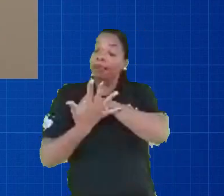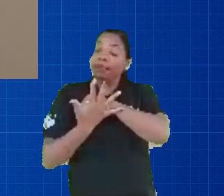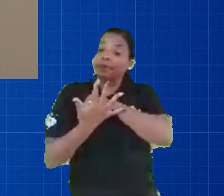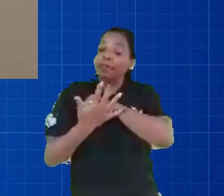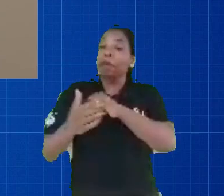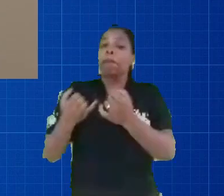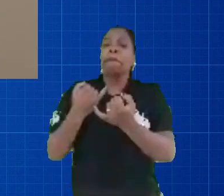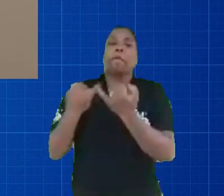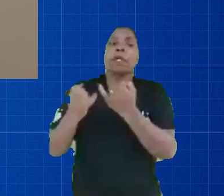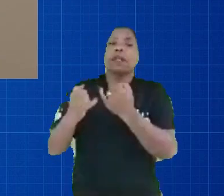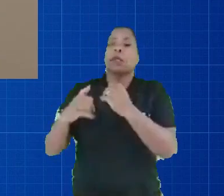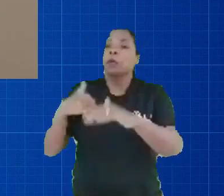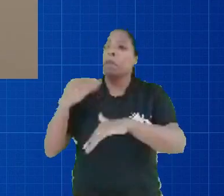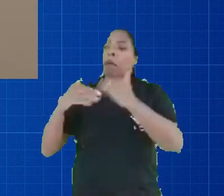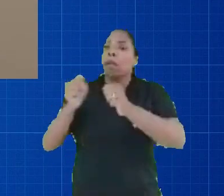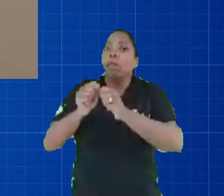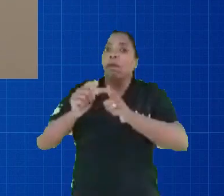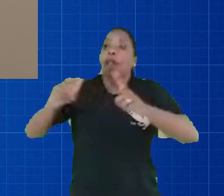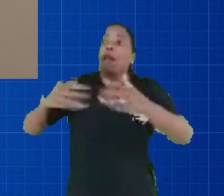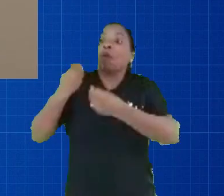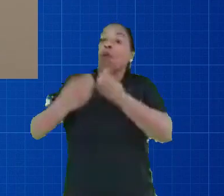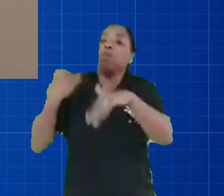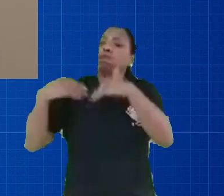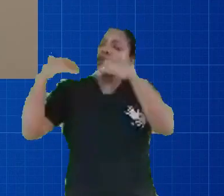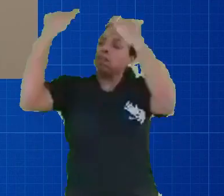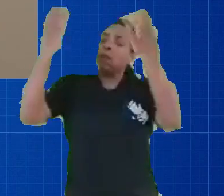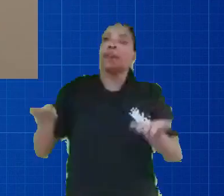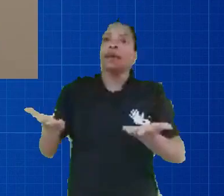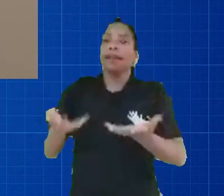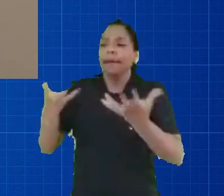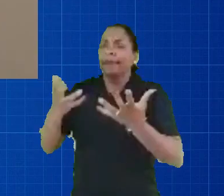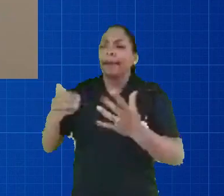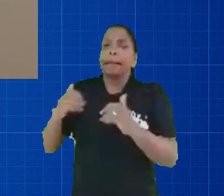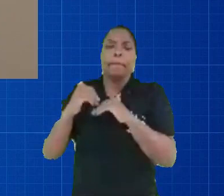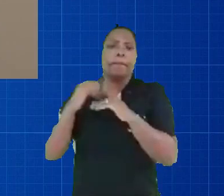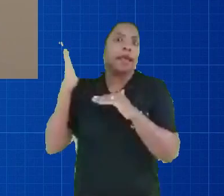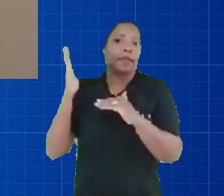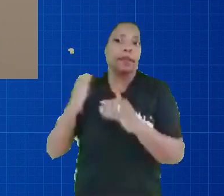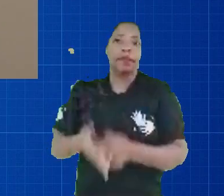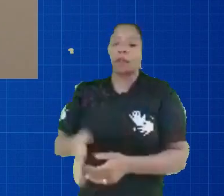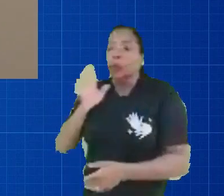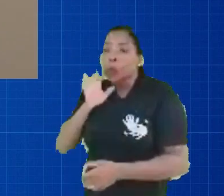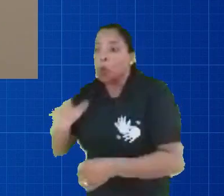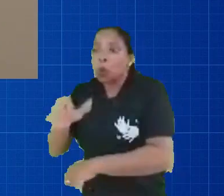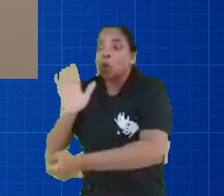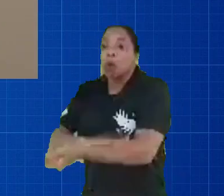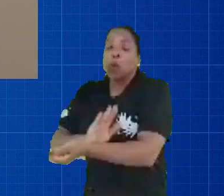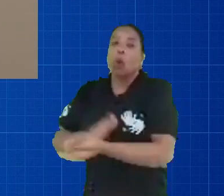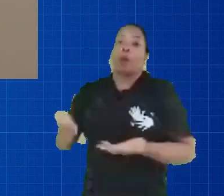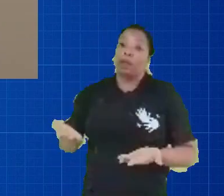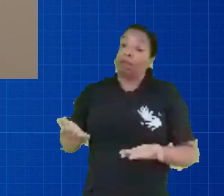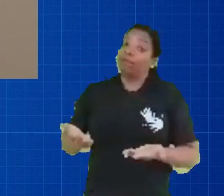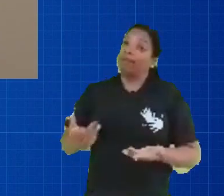encontrar. E agora o retorno é um pouquinho mais complicado. Eu tenho alunos não só aqui na